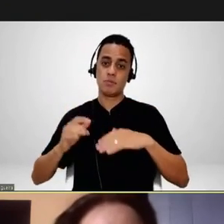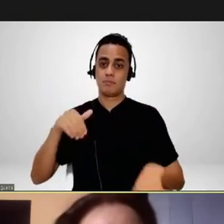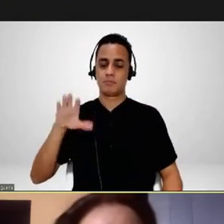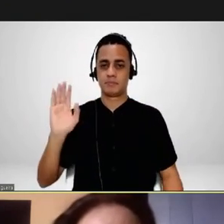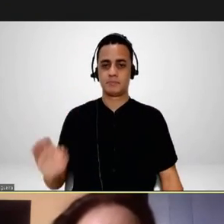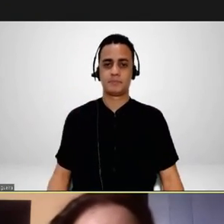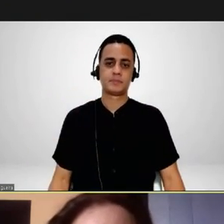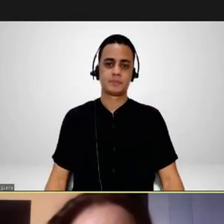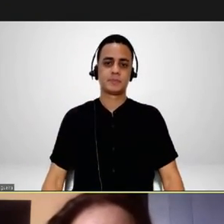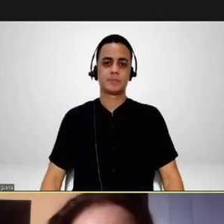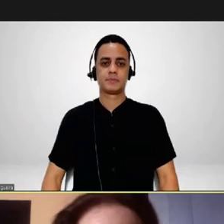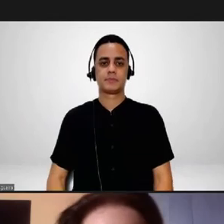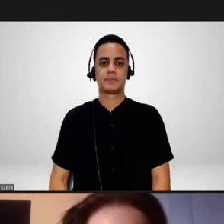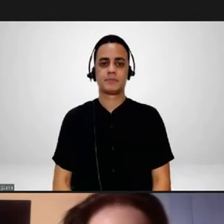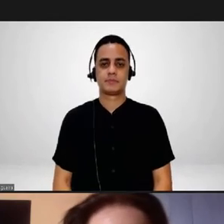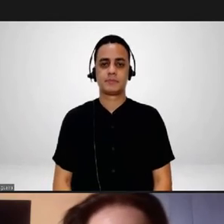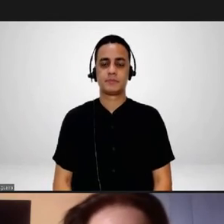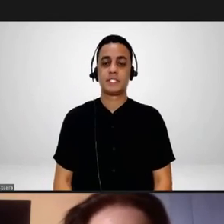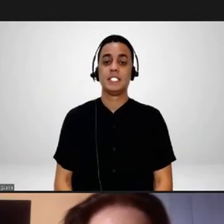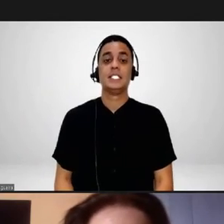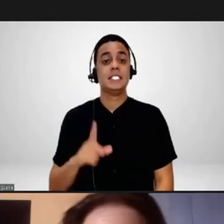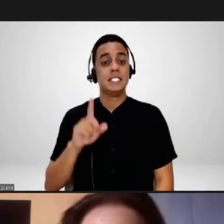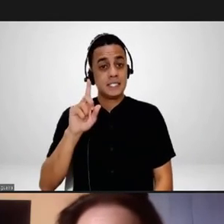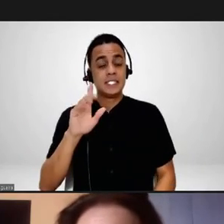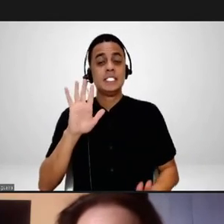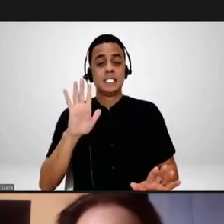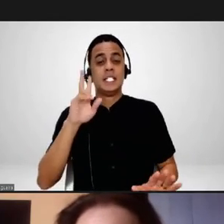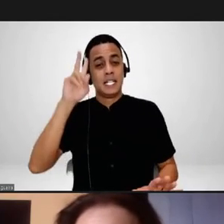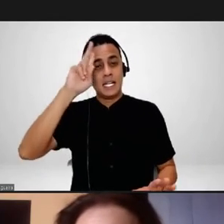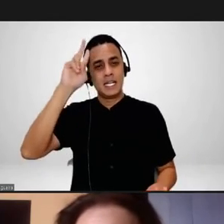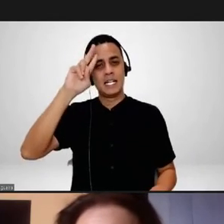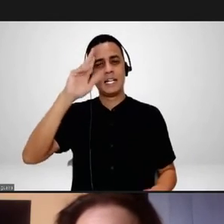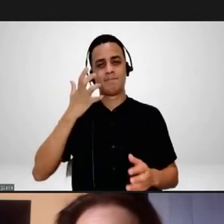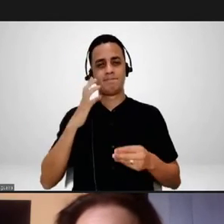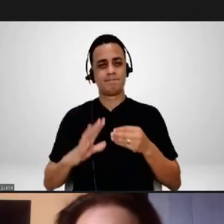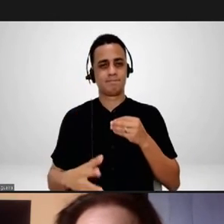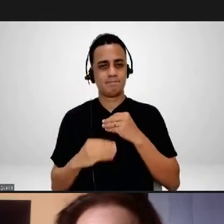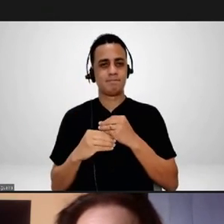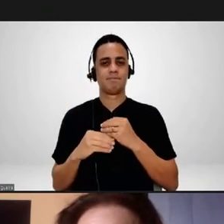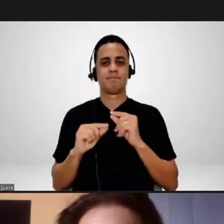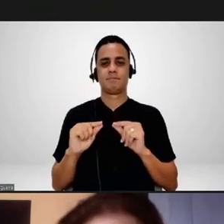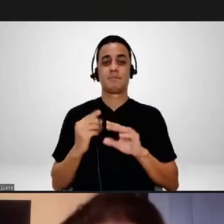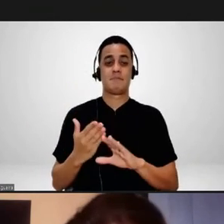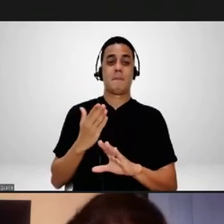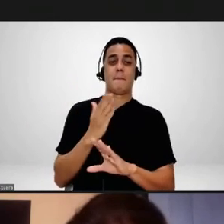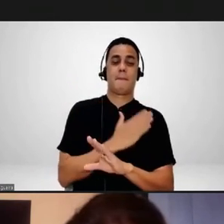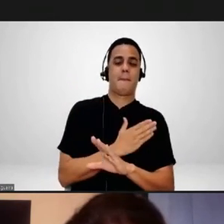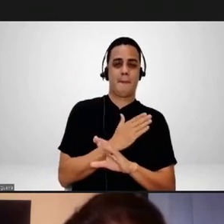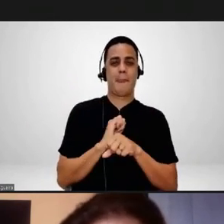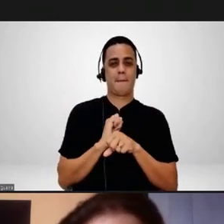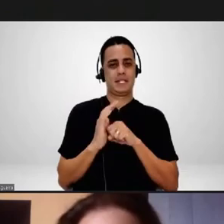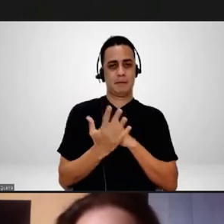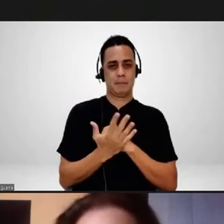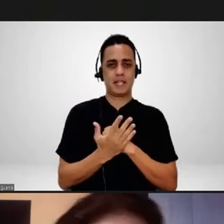mesmo. Posso? Fala, Moema. Então, lembrar de complementar que antes da pandemia, com o